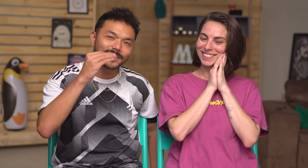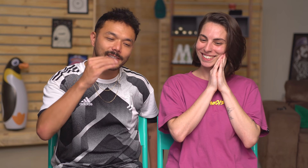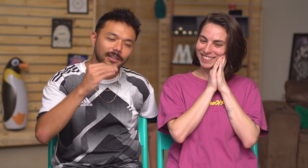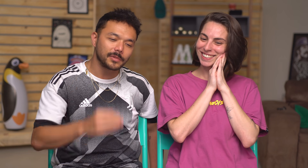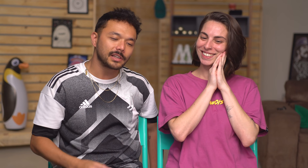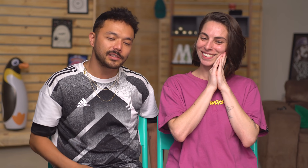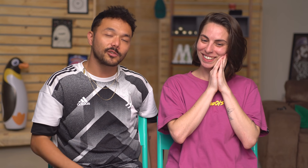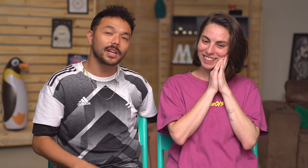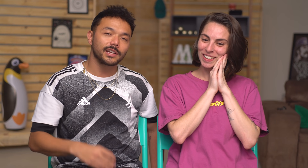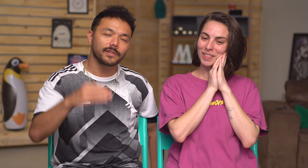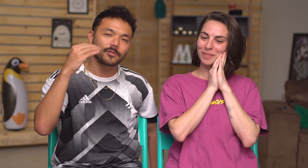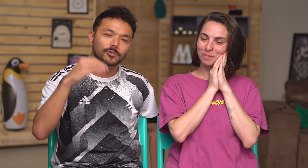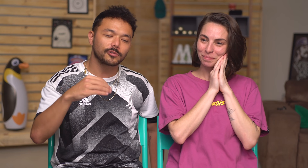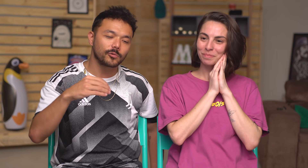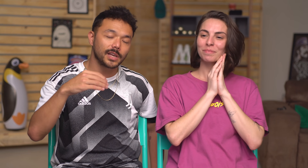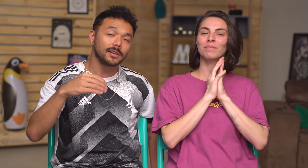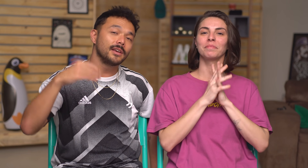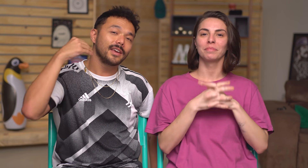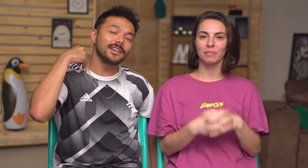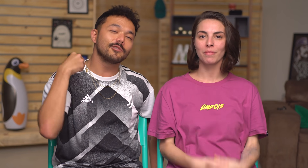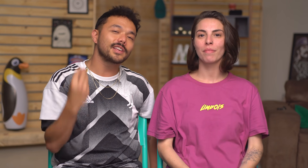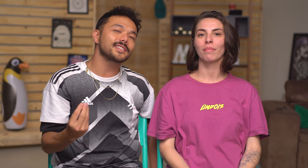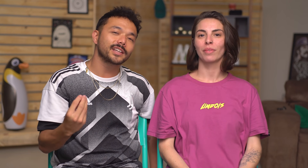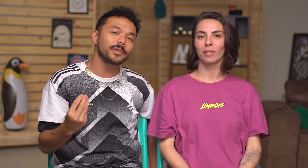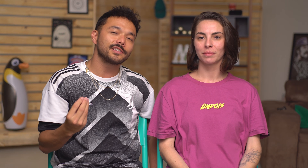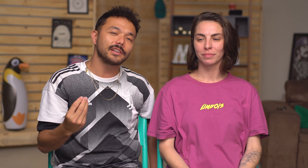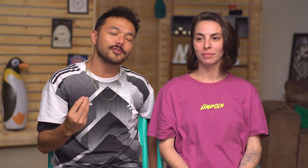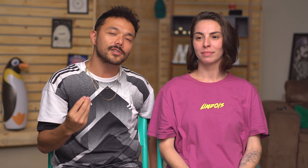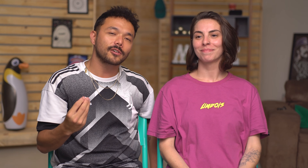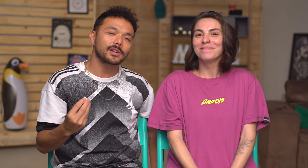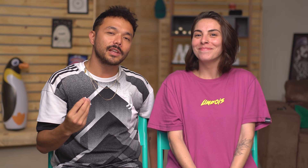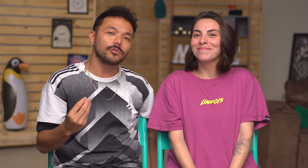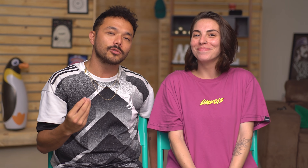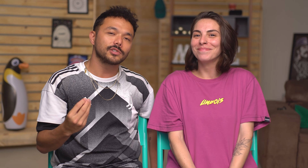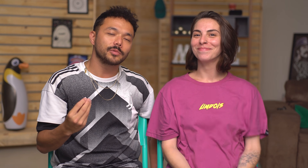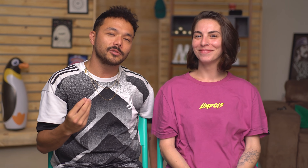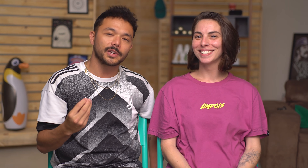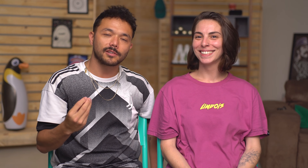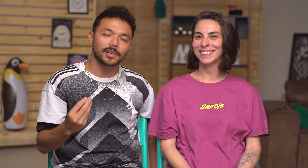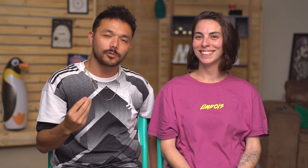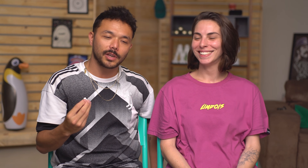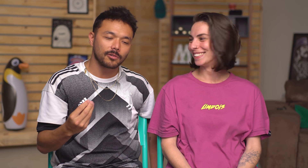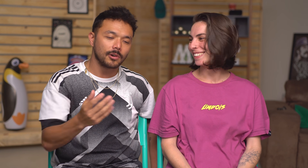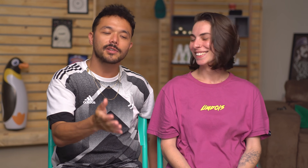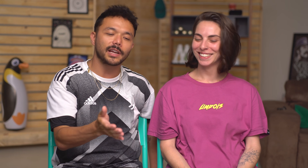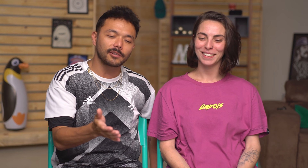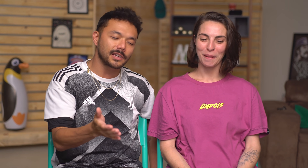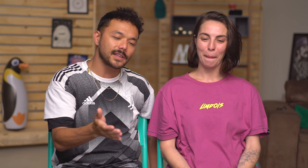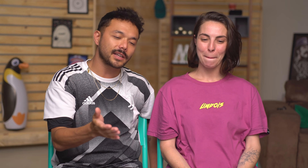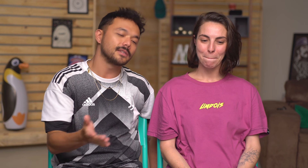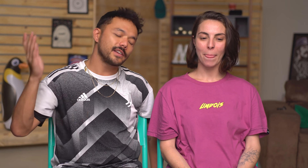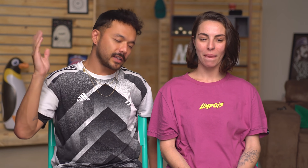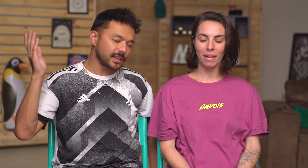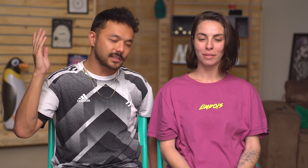é embaçado, mano. A gente adoraria fazer um conteúdo com ele. Ele não tem Instagram pra gente ir lá encher o saco, que nem o Tito pediu pra encher o saco do Bial. O Siddhartha